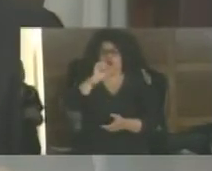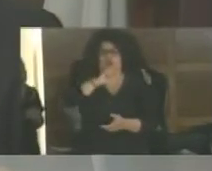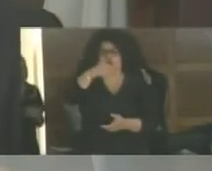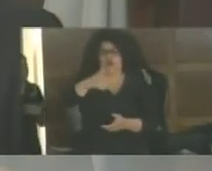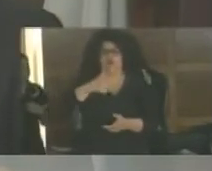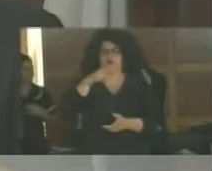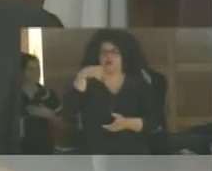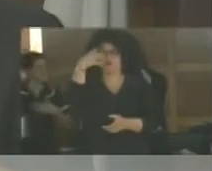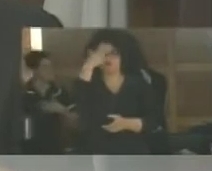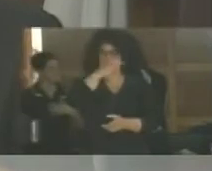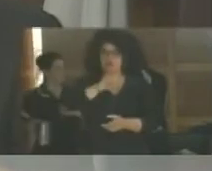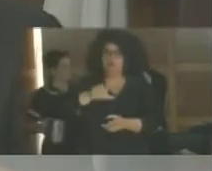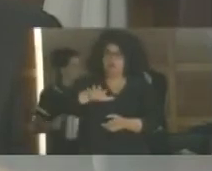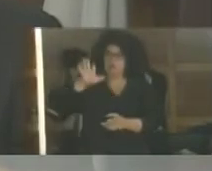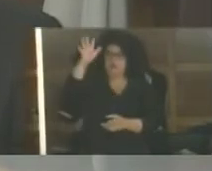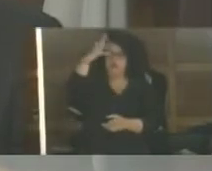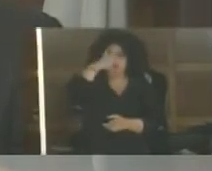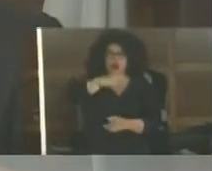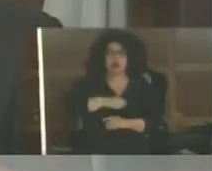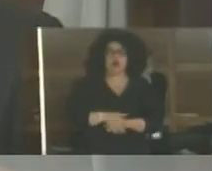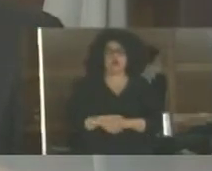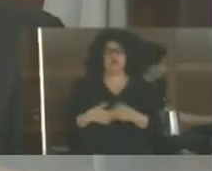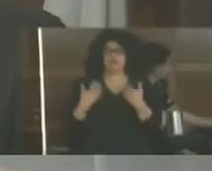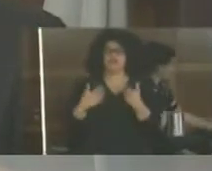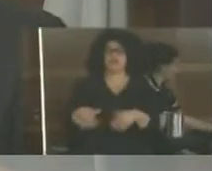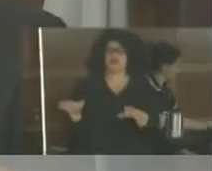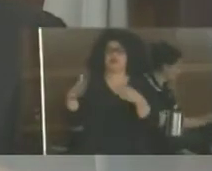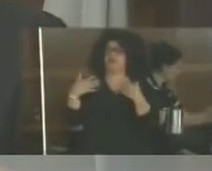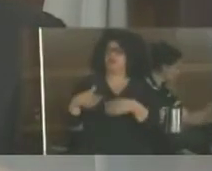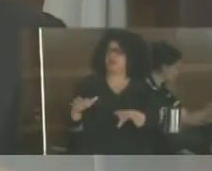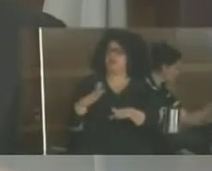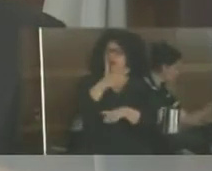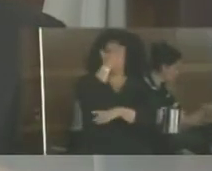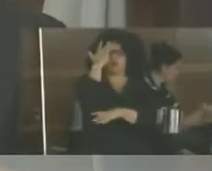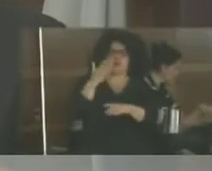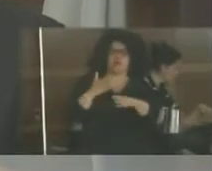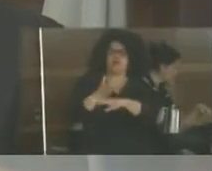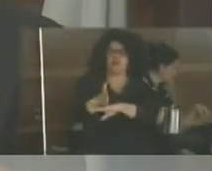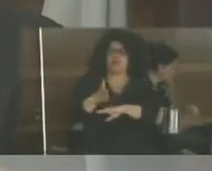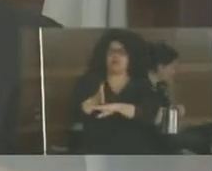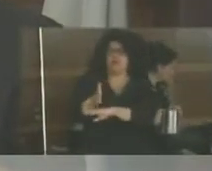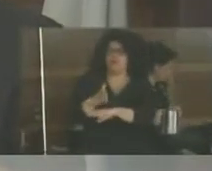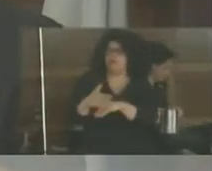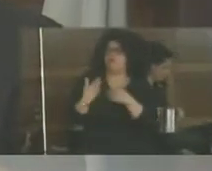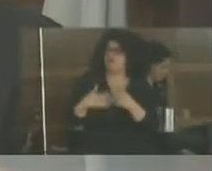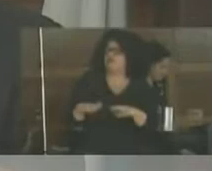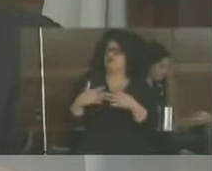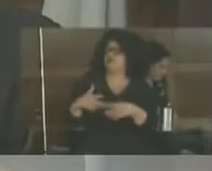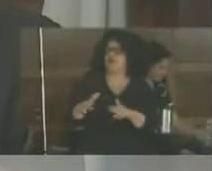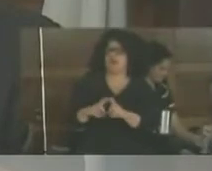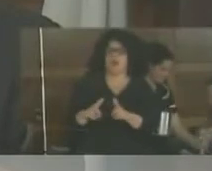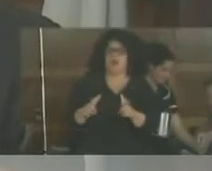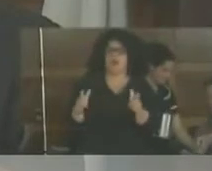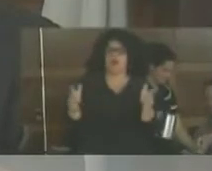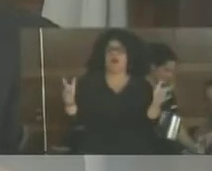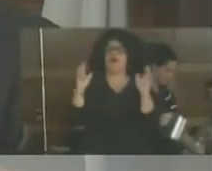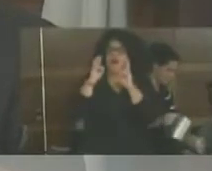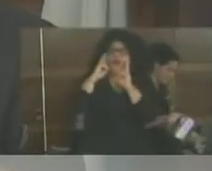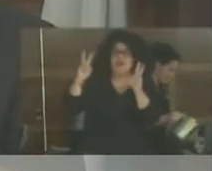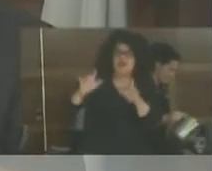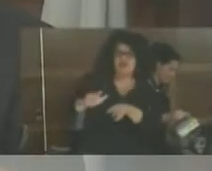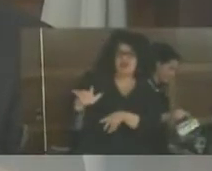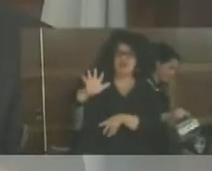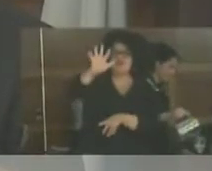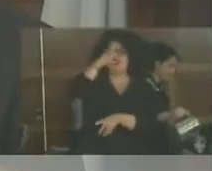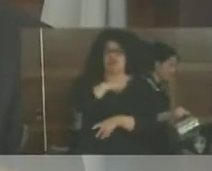morro bonito. Deixaram. Foi invadindo, deixaram. Mas já, agora vai pegar o povo da